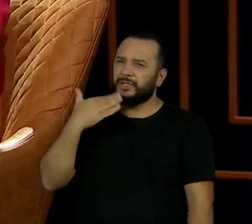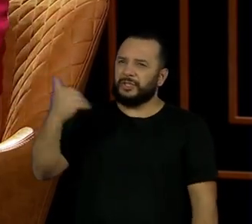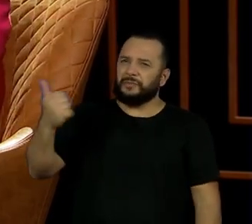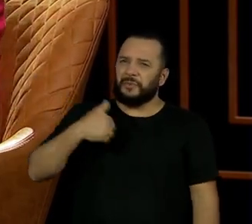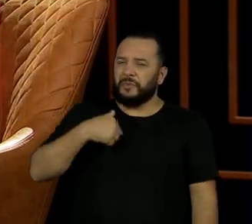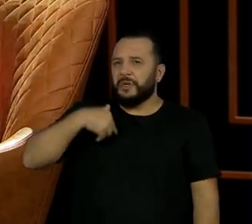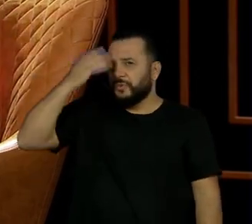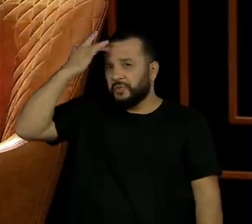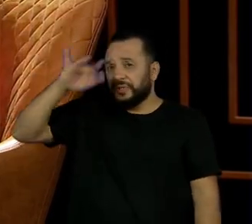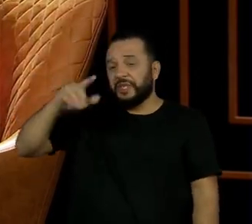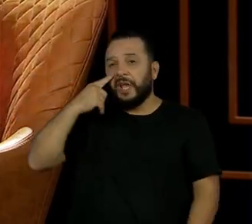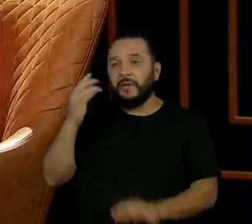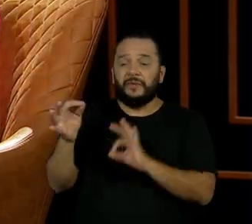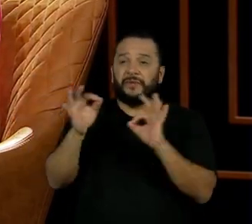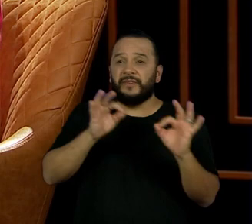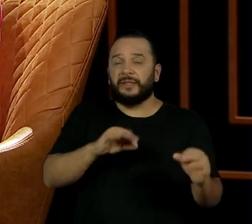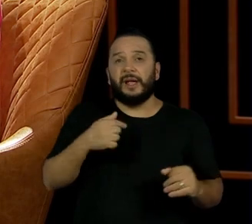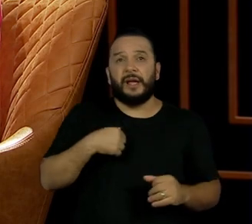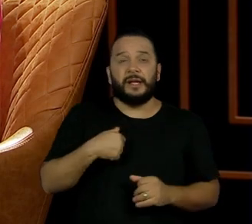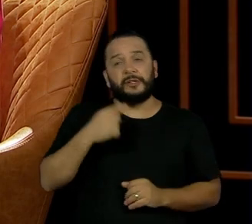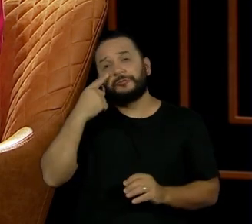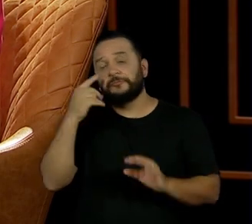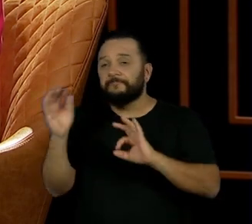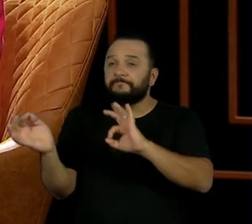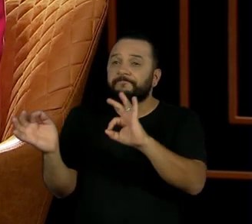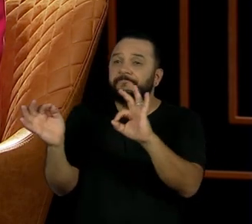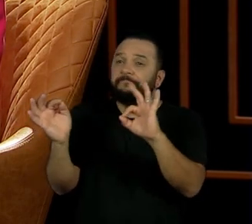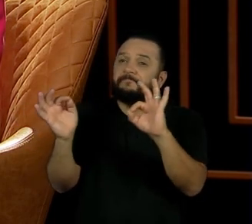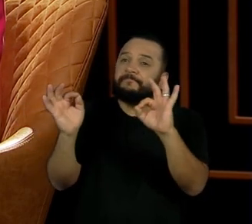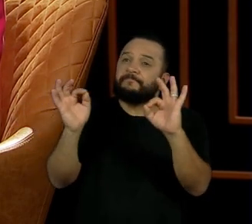eu não sei eu vou assistir aí ficou lá em cima assistindo